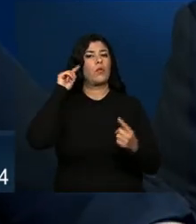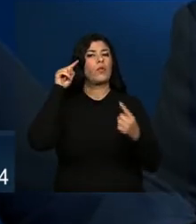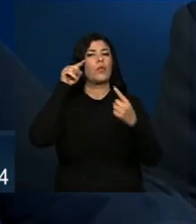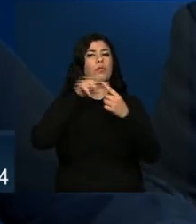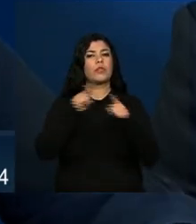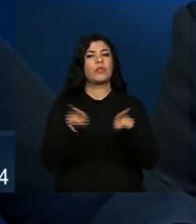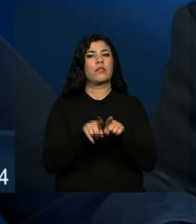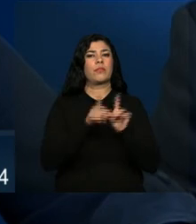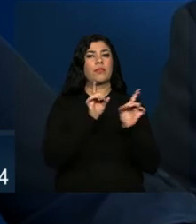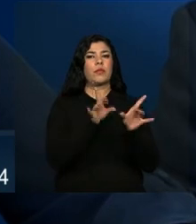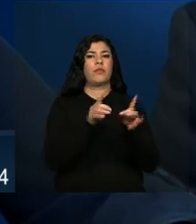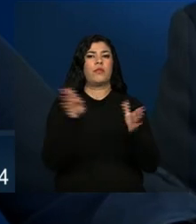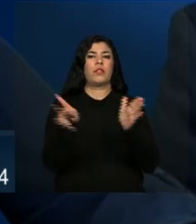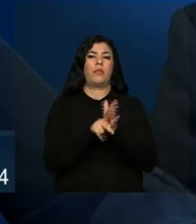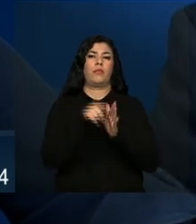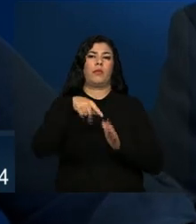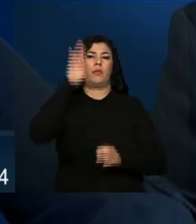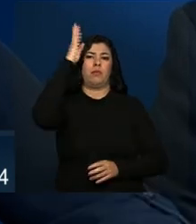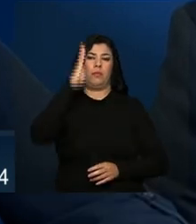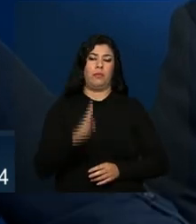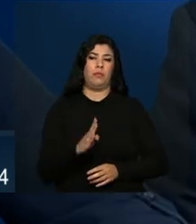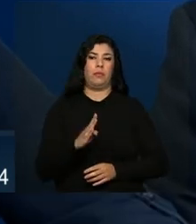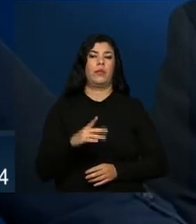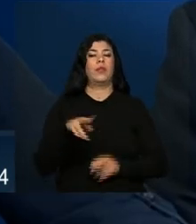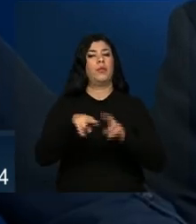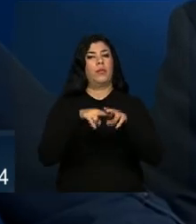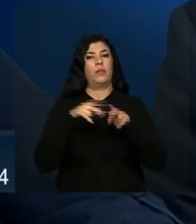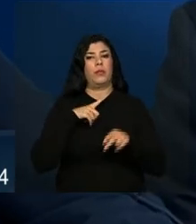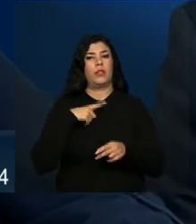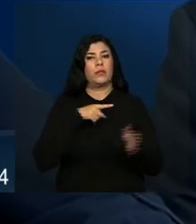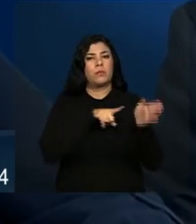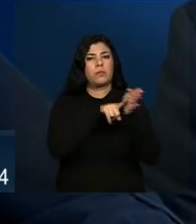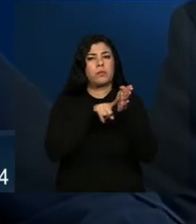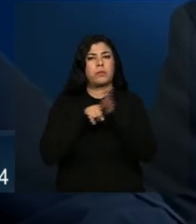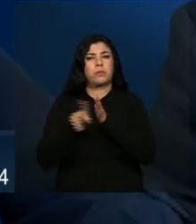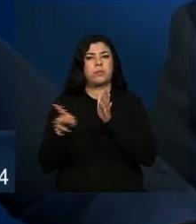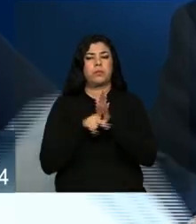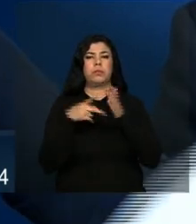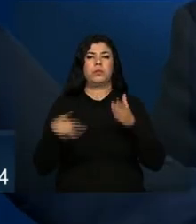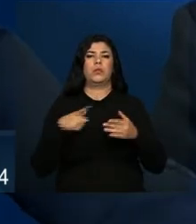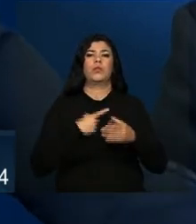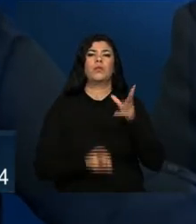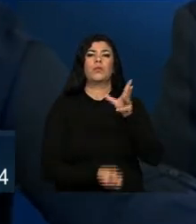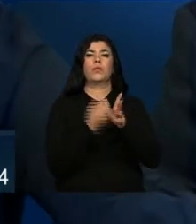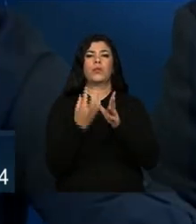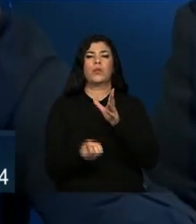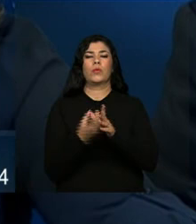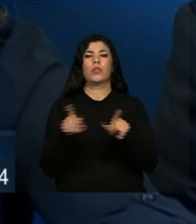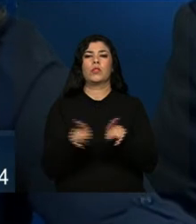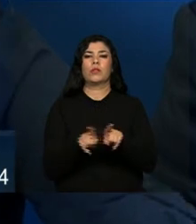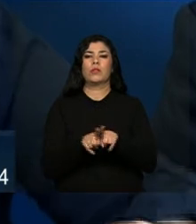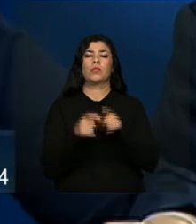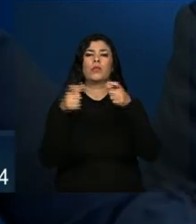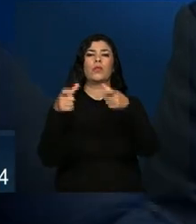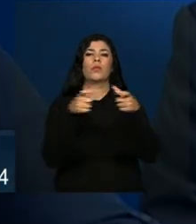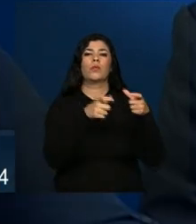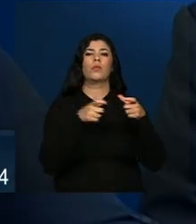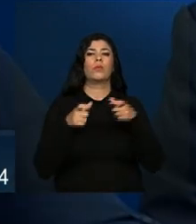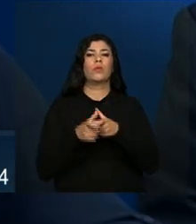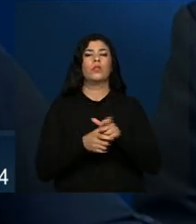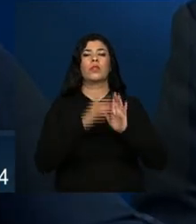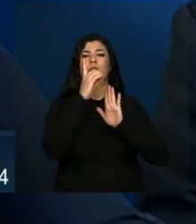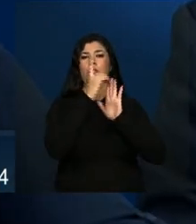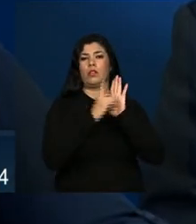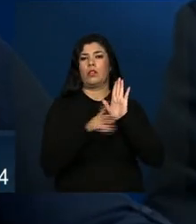comercializado no Brasil então nós tivemos também averiguações que tiveram essa origem origem em declarações